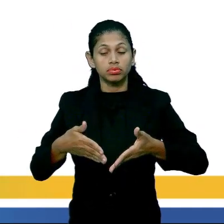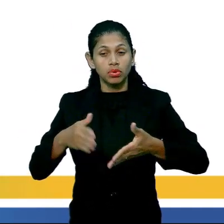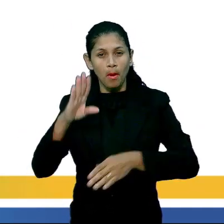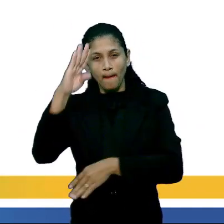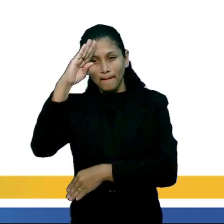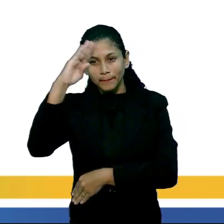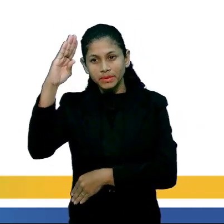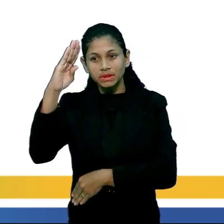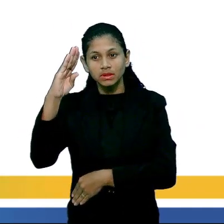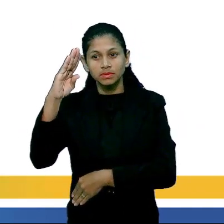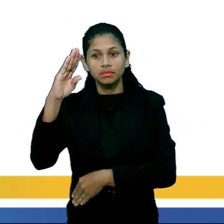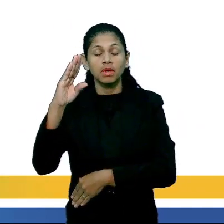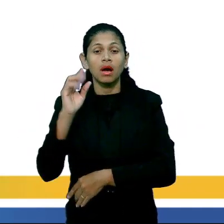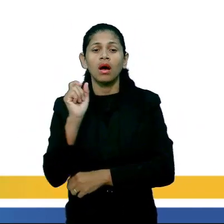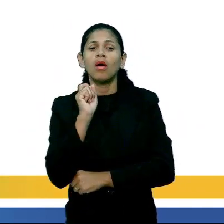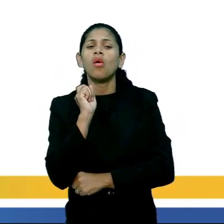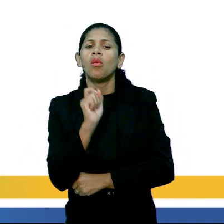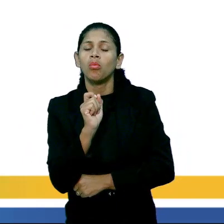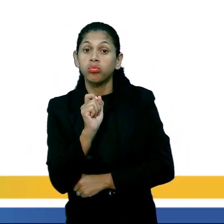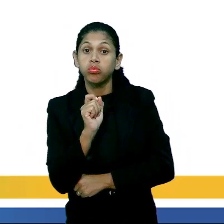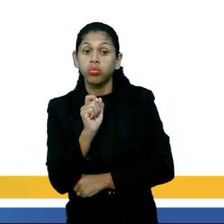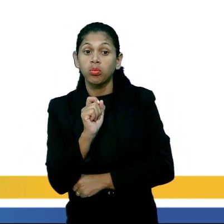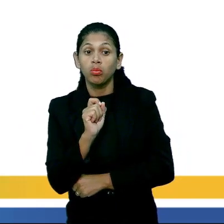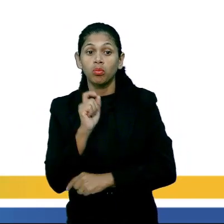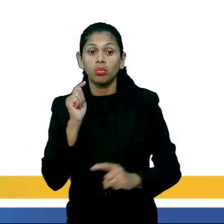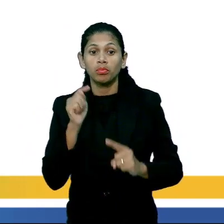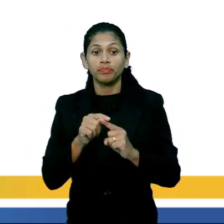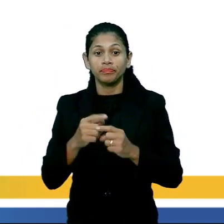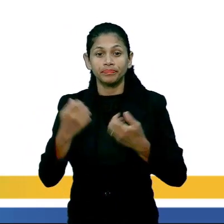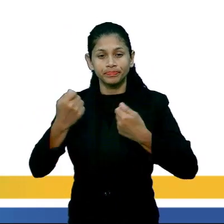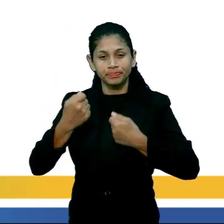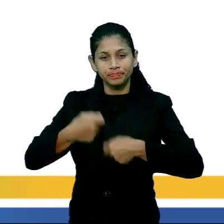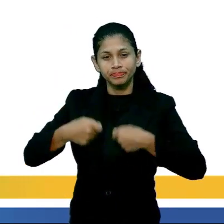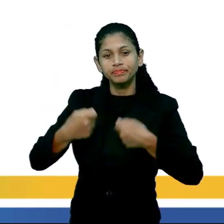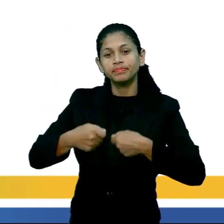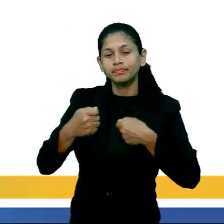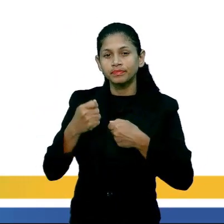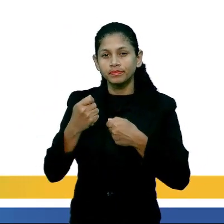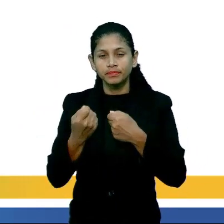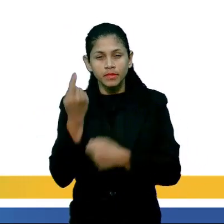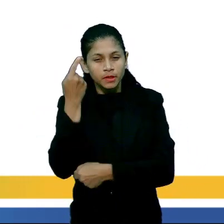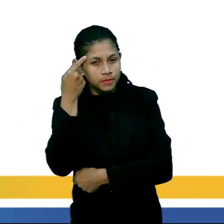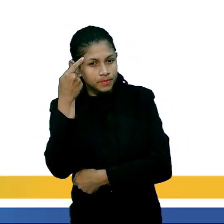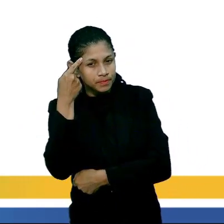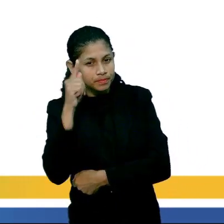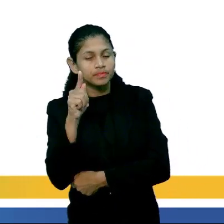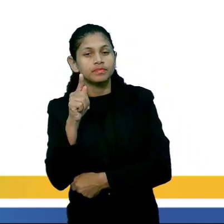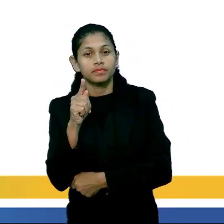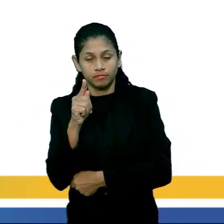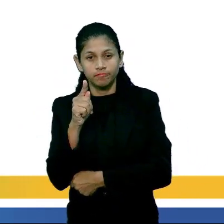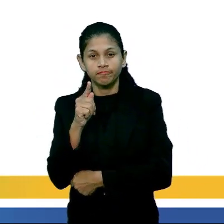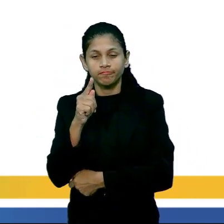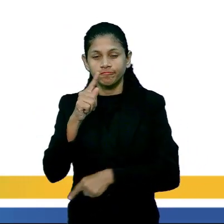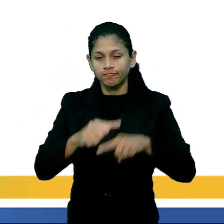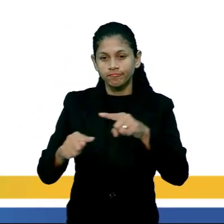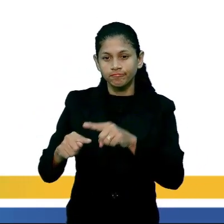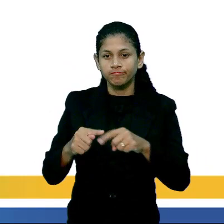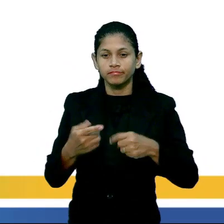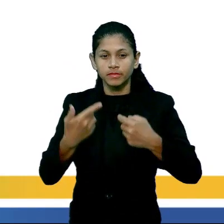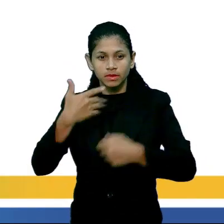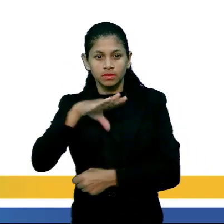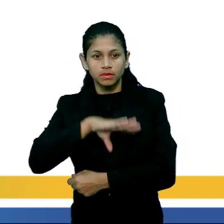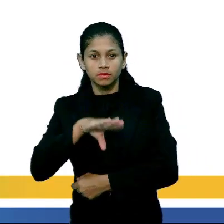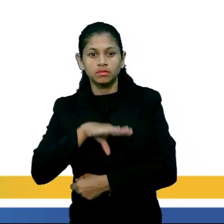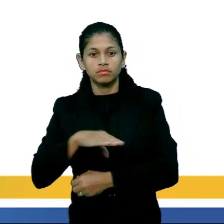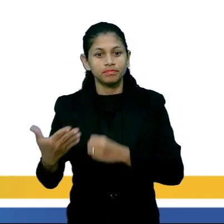de criarem materiais linguísticos em português que se baseiam em novas tecnologias. Seria essa a nossa